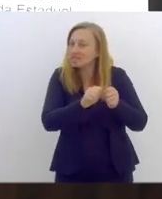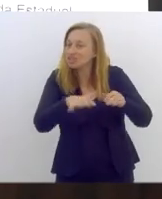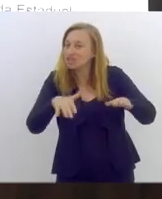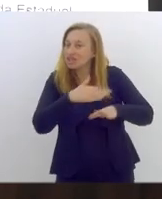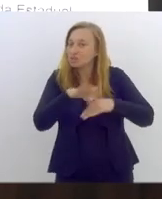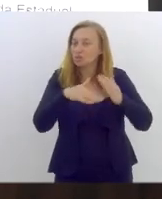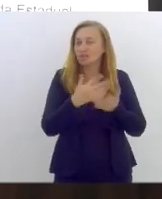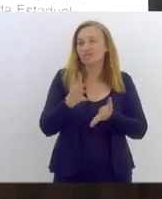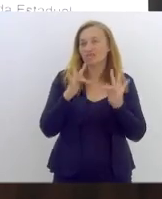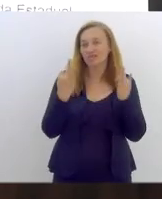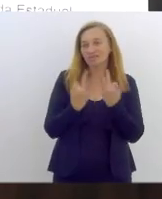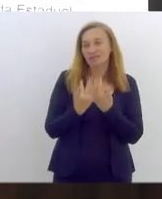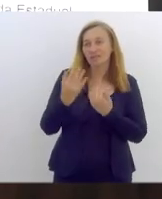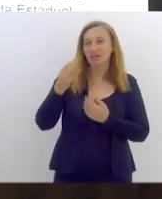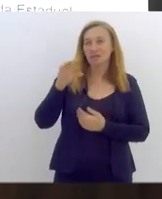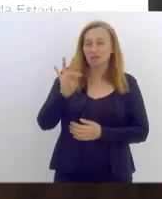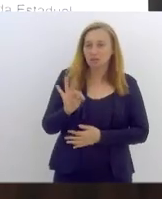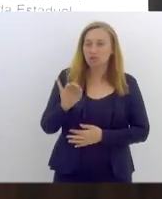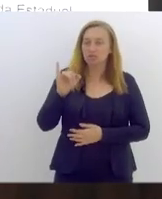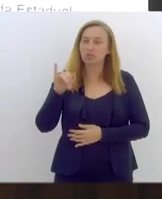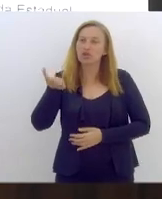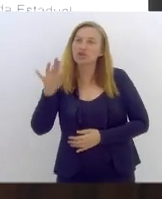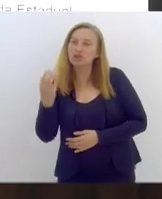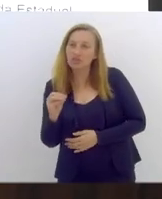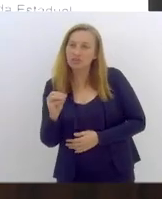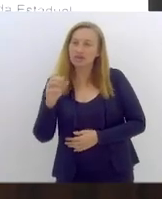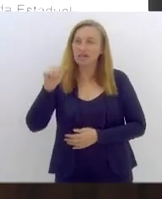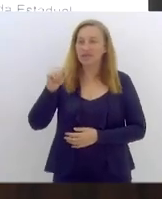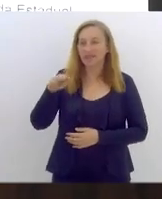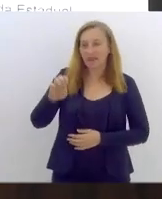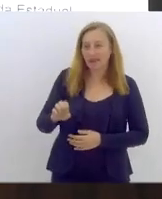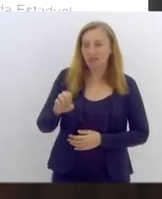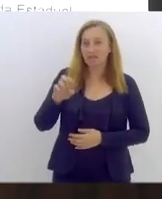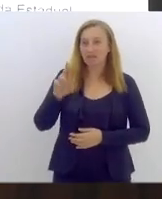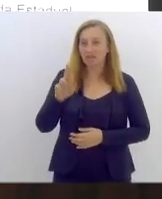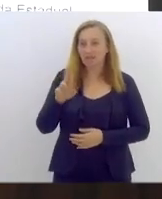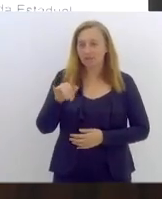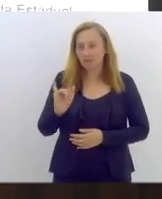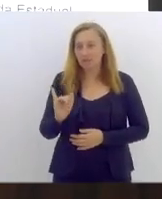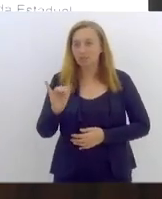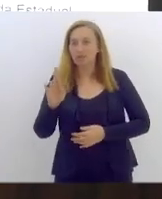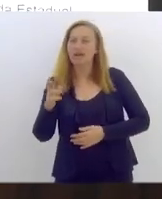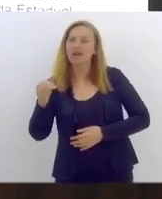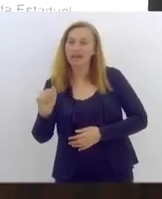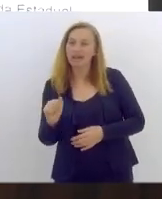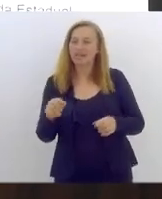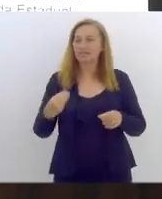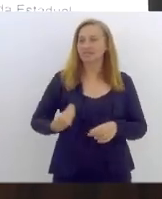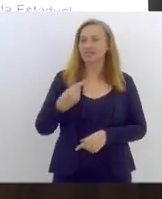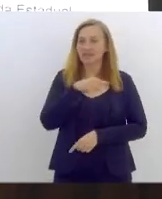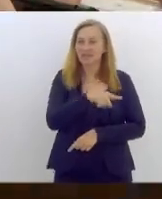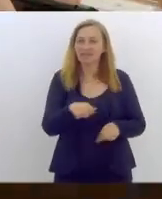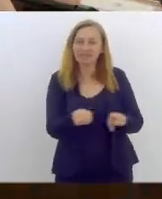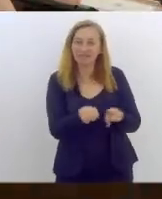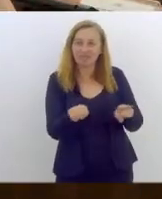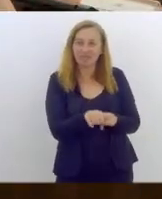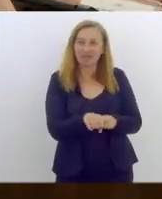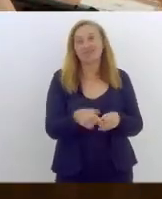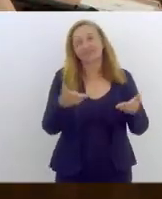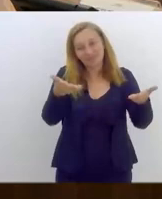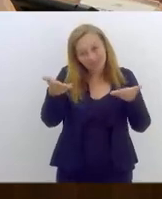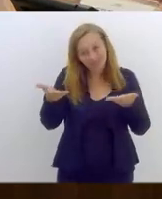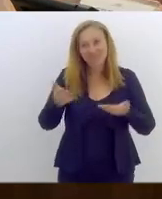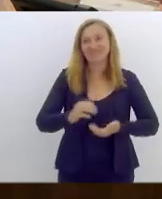família, Toninho, Aniele, Luiara. Luiara que está aqui também, aqui embaixo, então, por